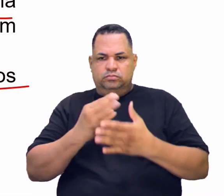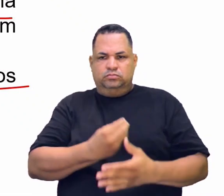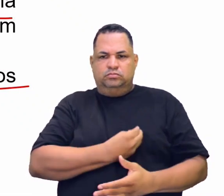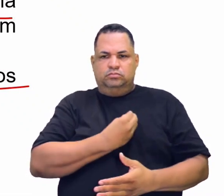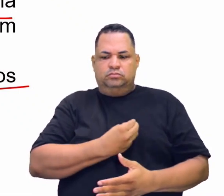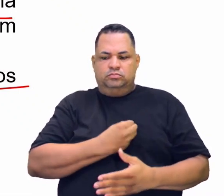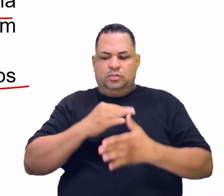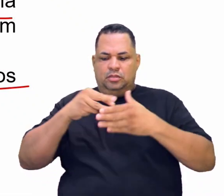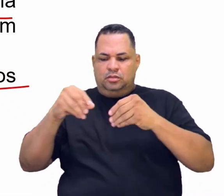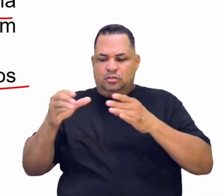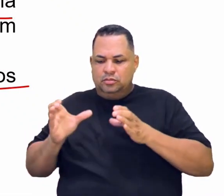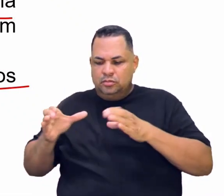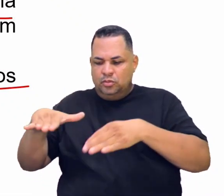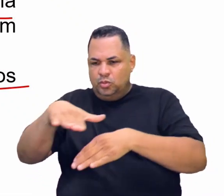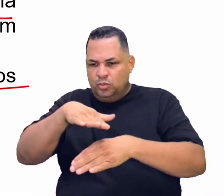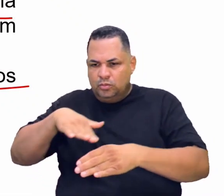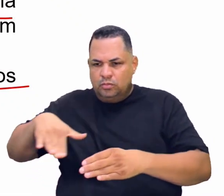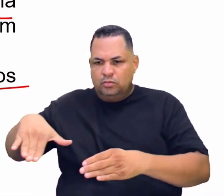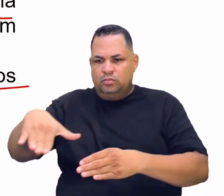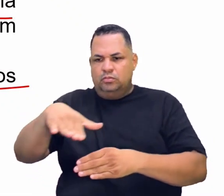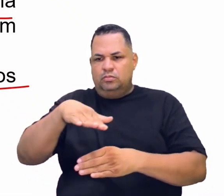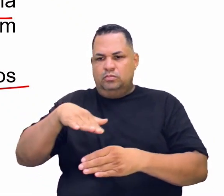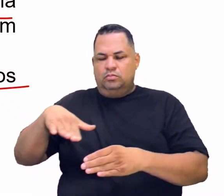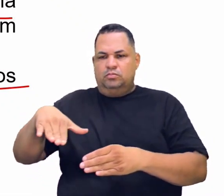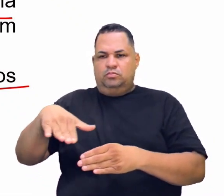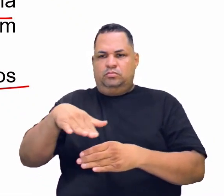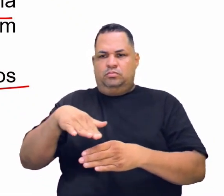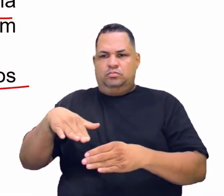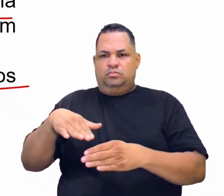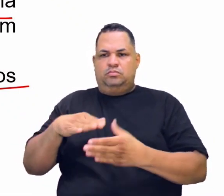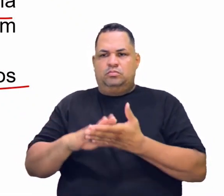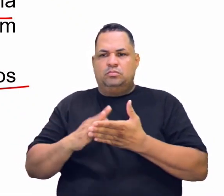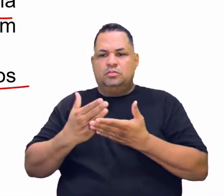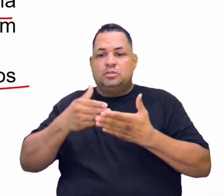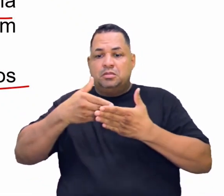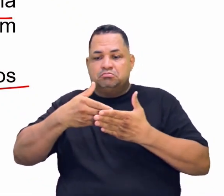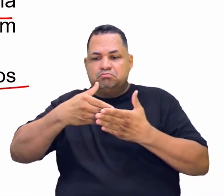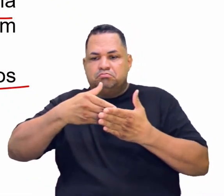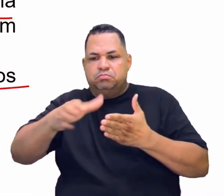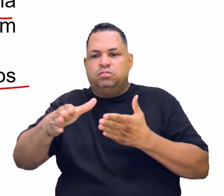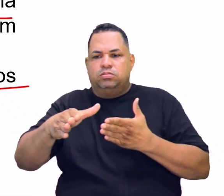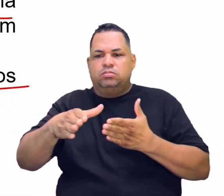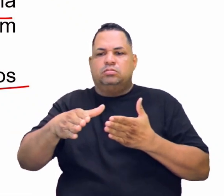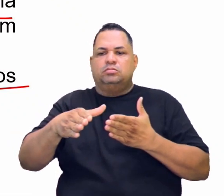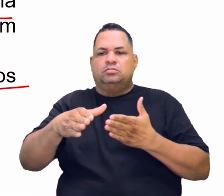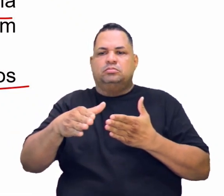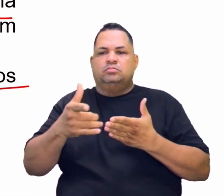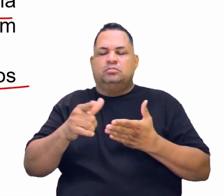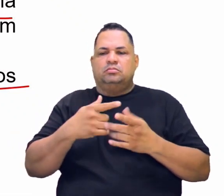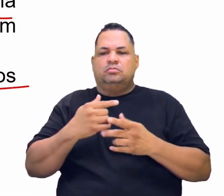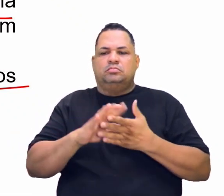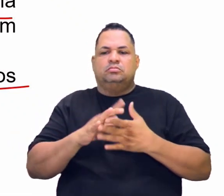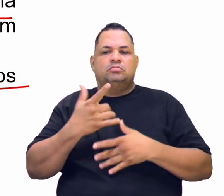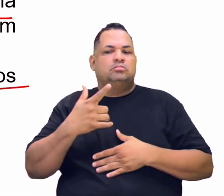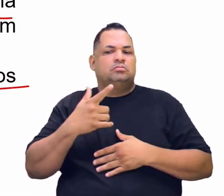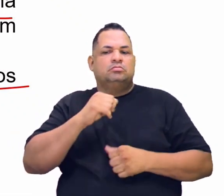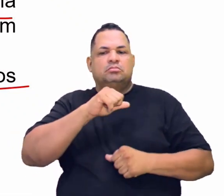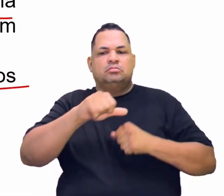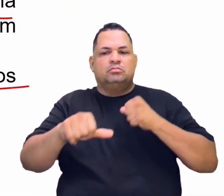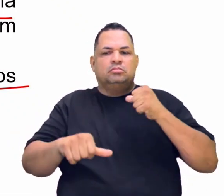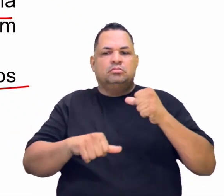em um território e acabava sendo expulso do seu território para não se